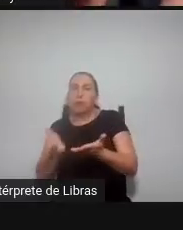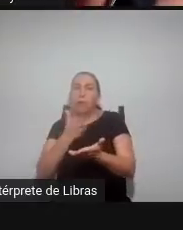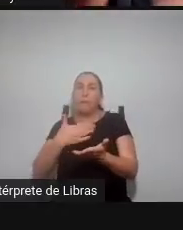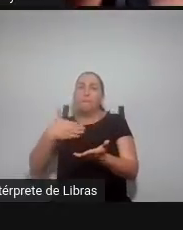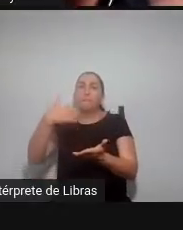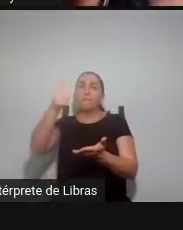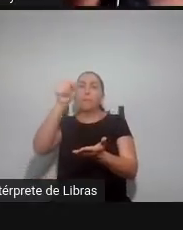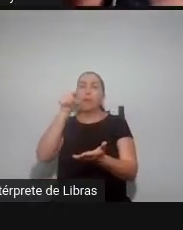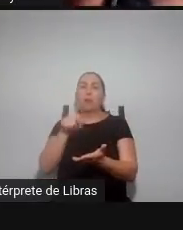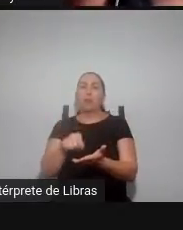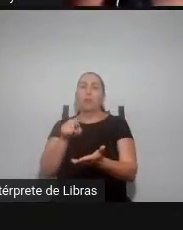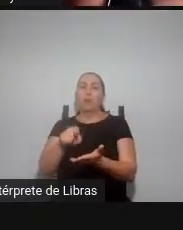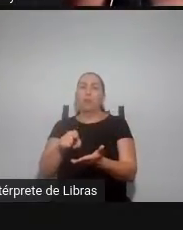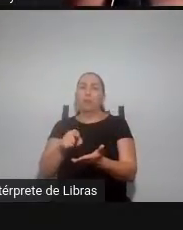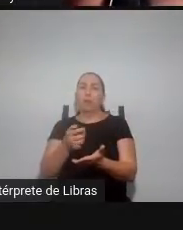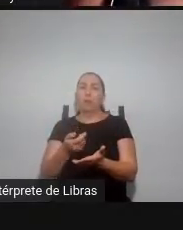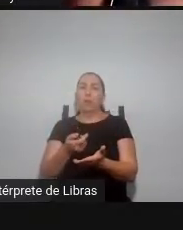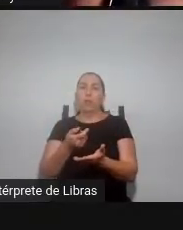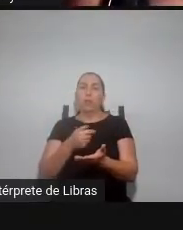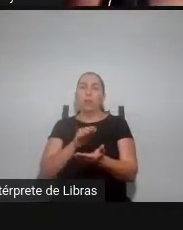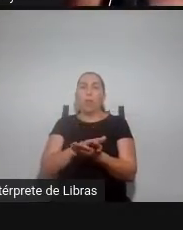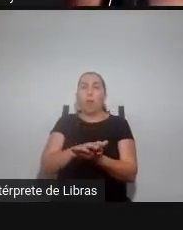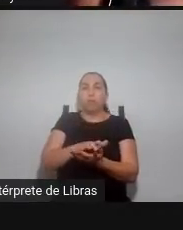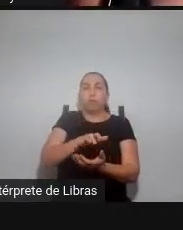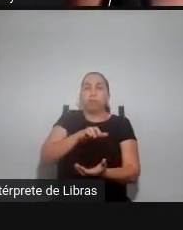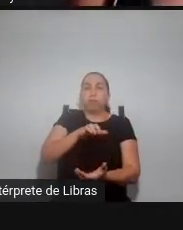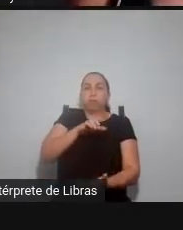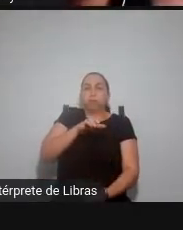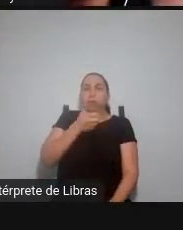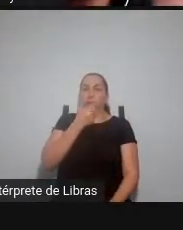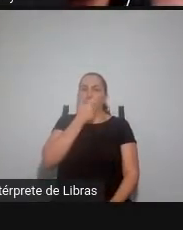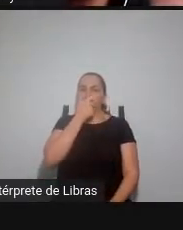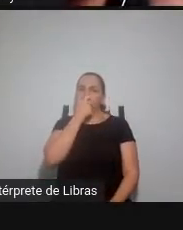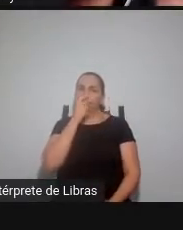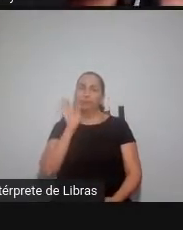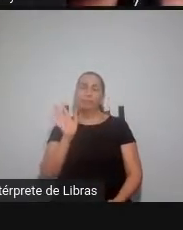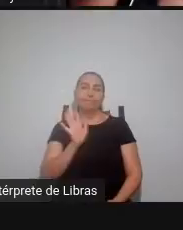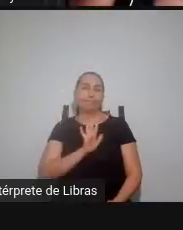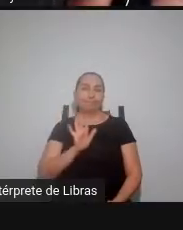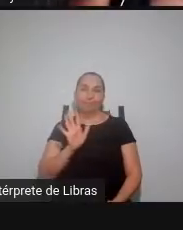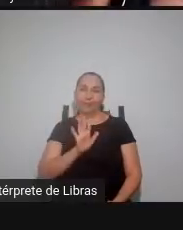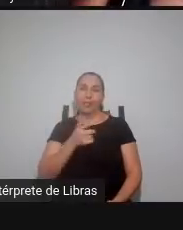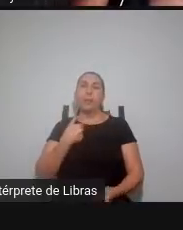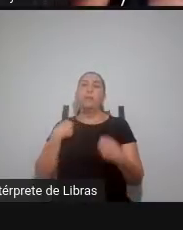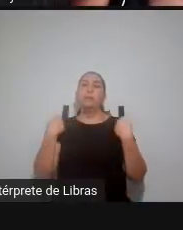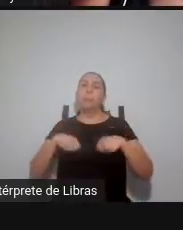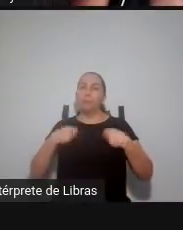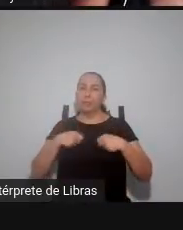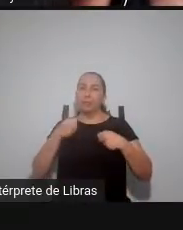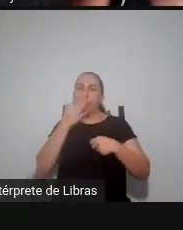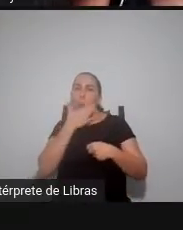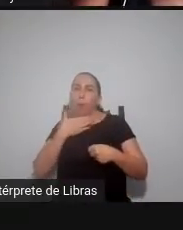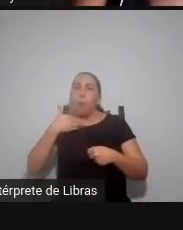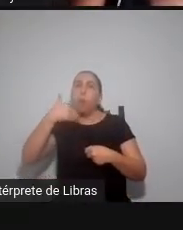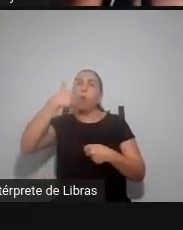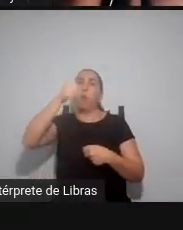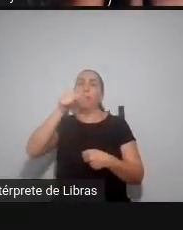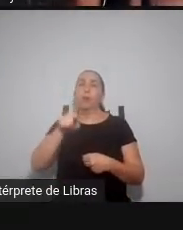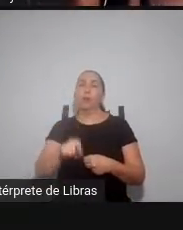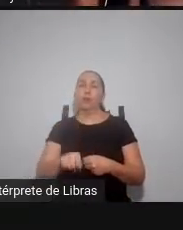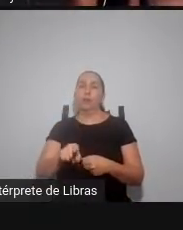que não é muito em termos de quantidade, mas que tem que ser muito em termos de qualidade,